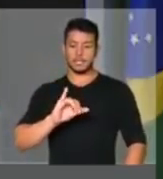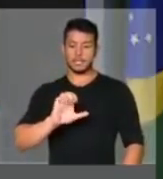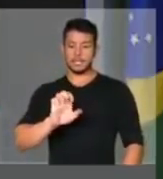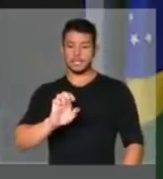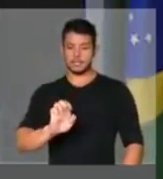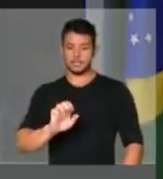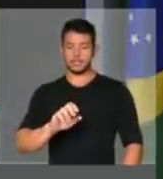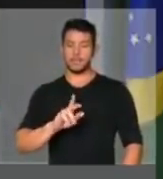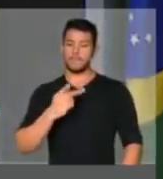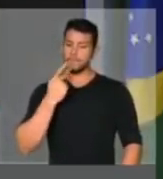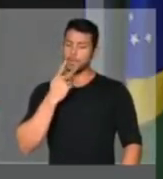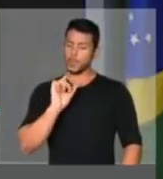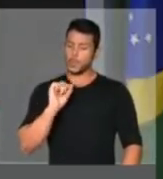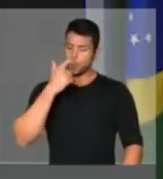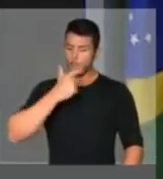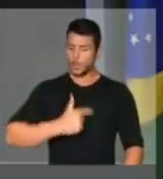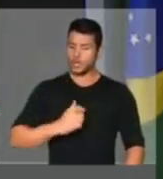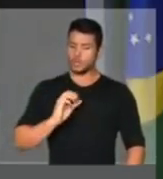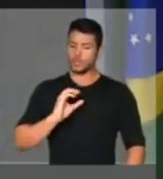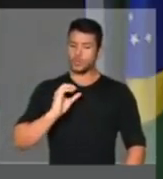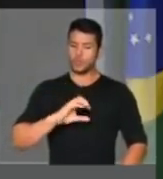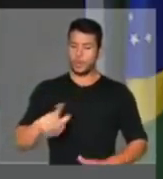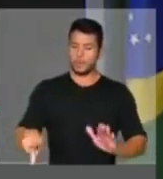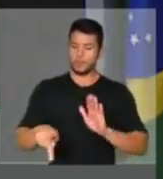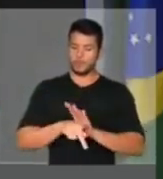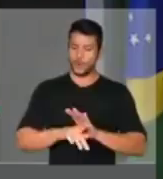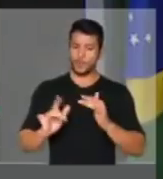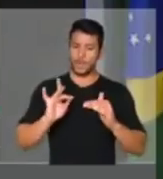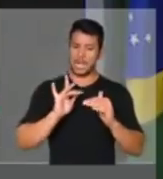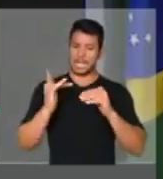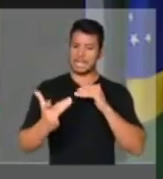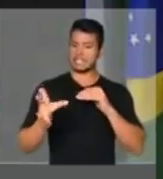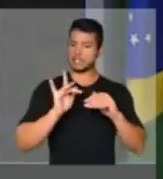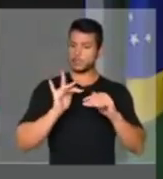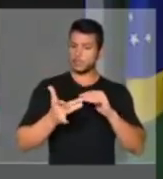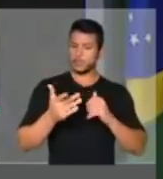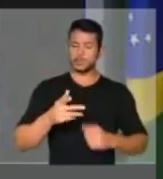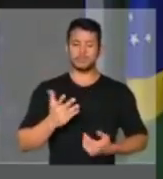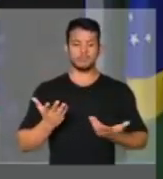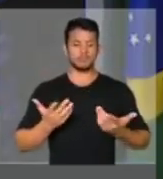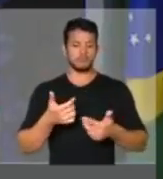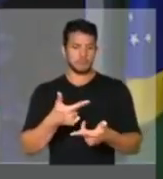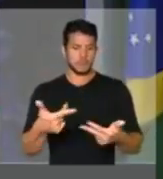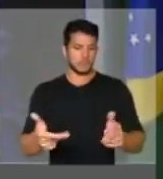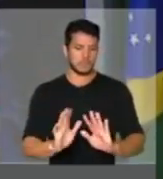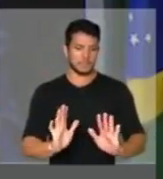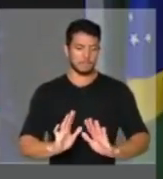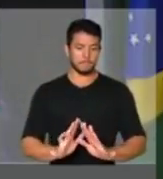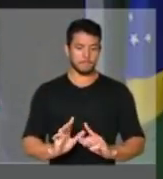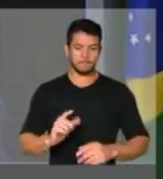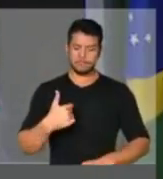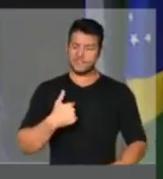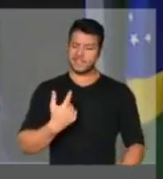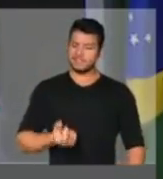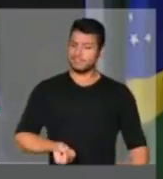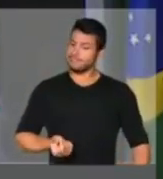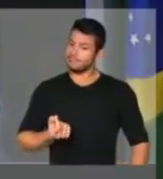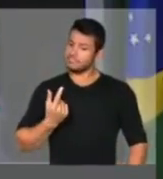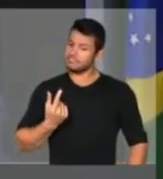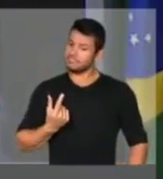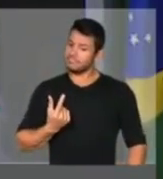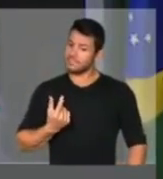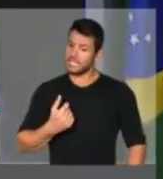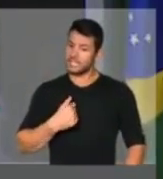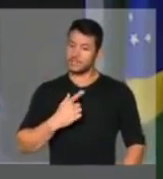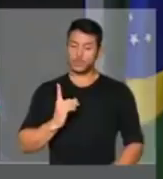era produto do submundo das redes sociais e que utilizava títulos espalhafatosos. Me causou surpresa